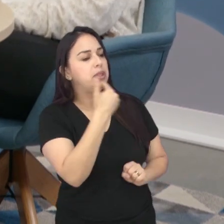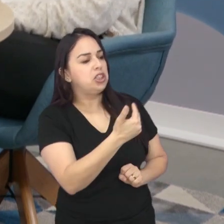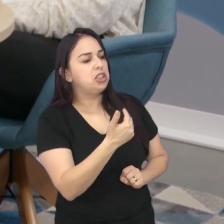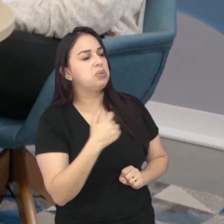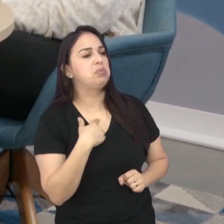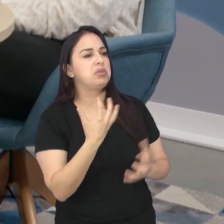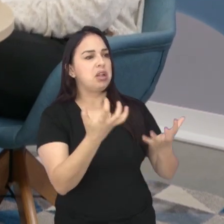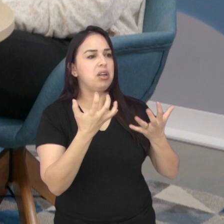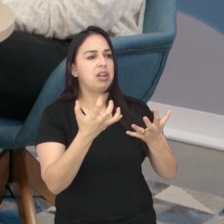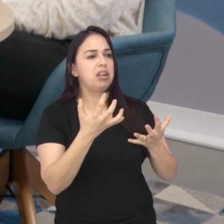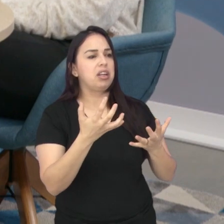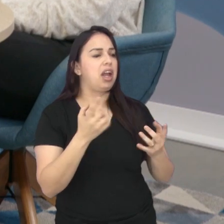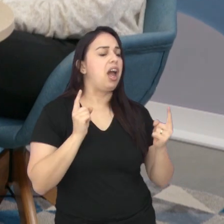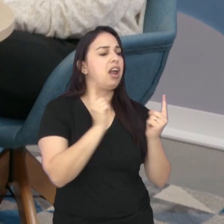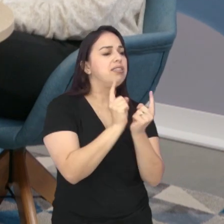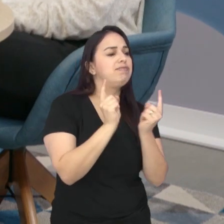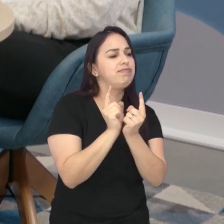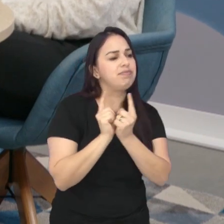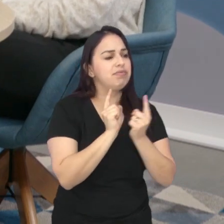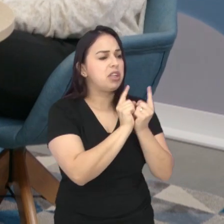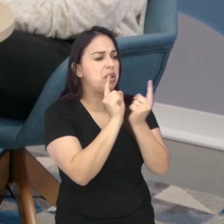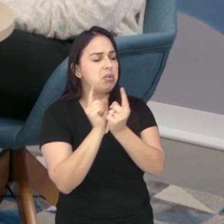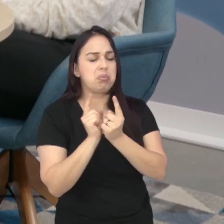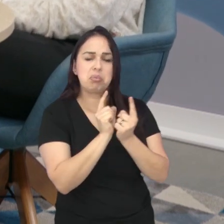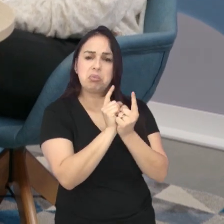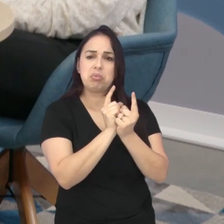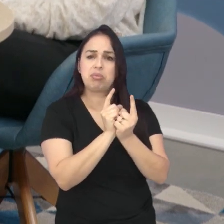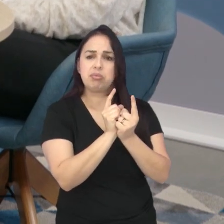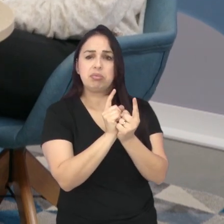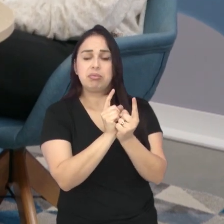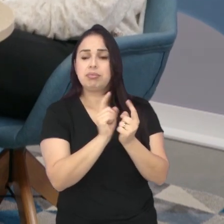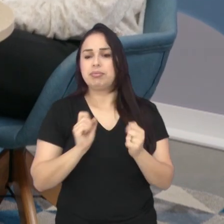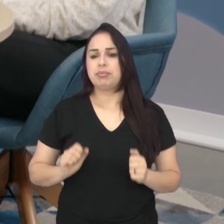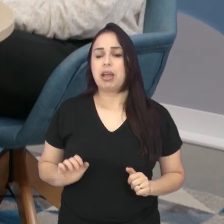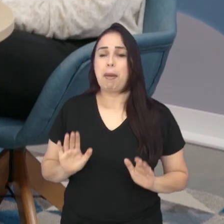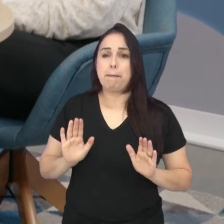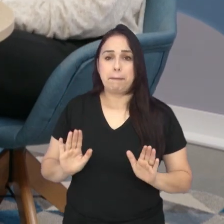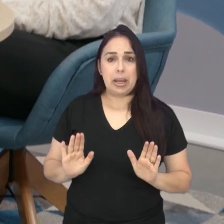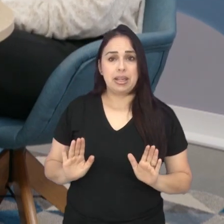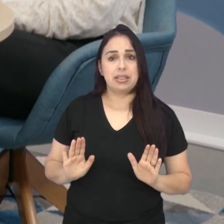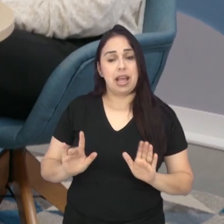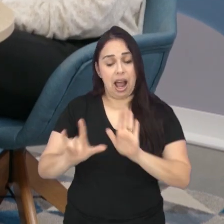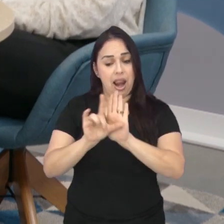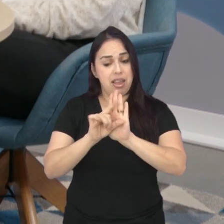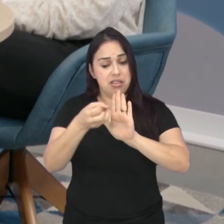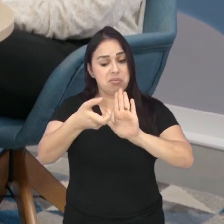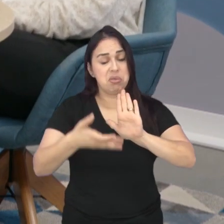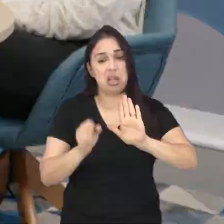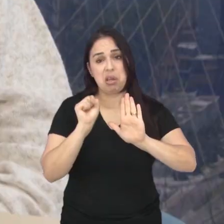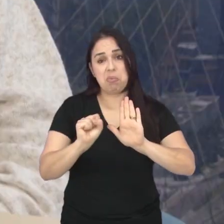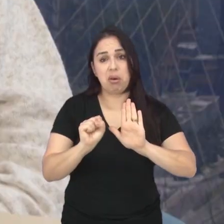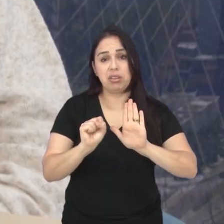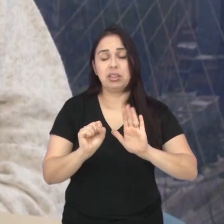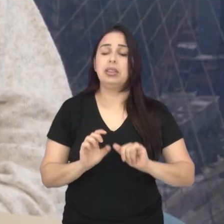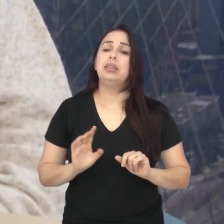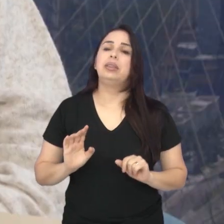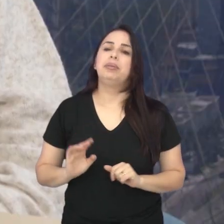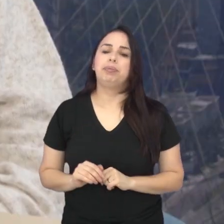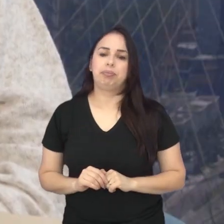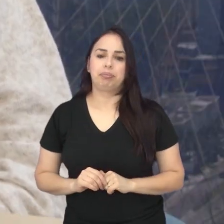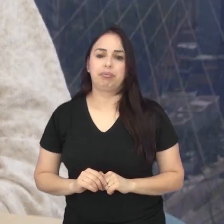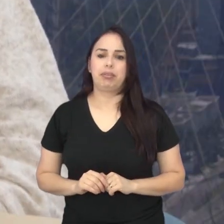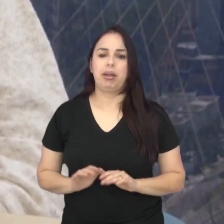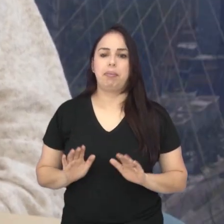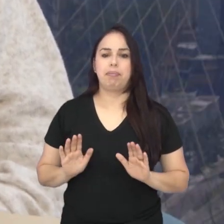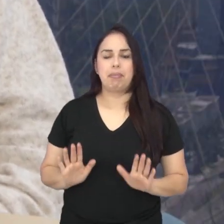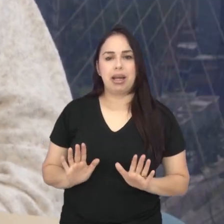olha, gostaria de exercer minha preferência pelo atendimento policial mulher e tudo mais. Mas, além disso, é claro que